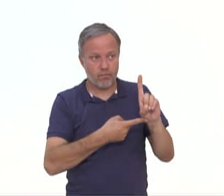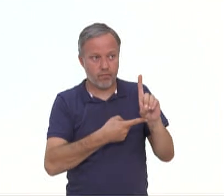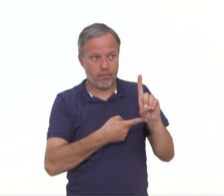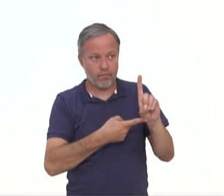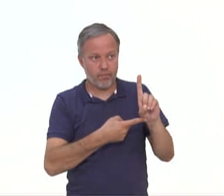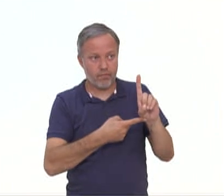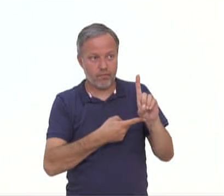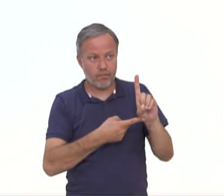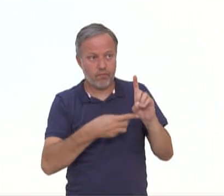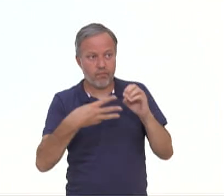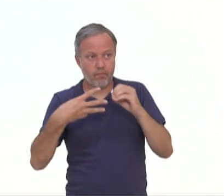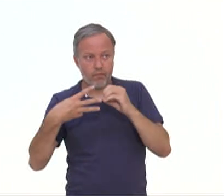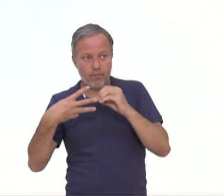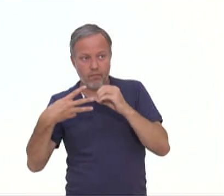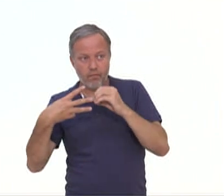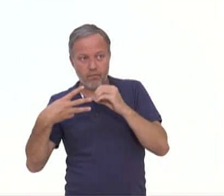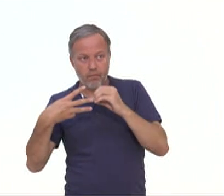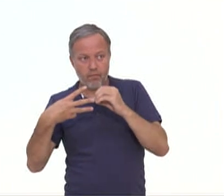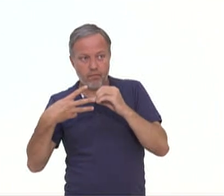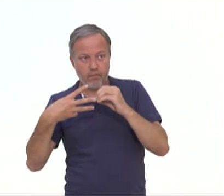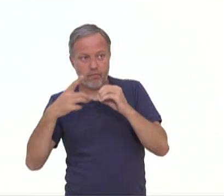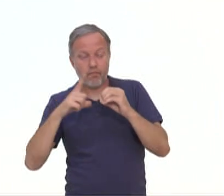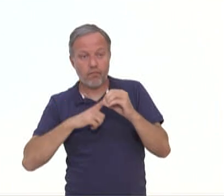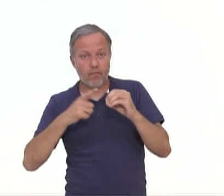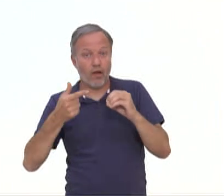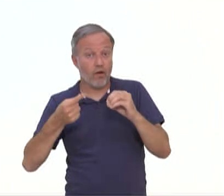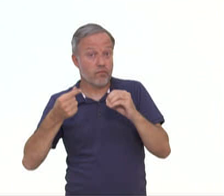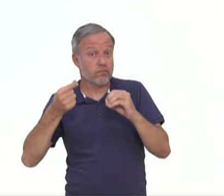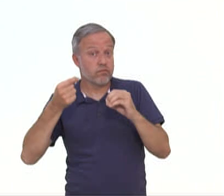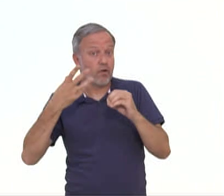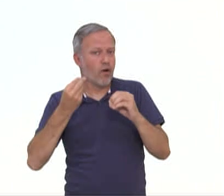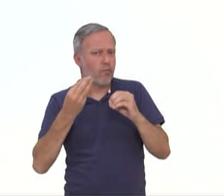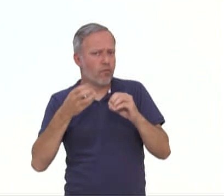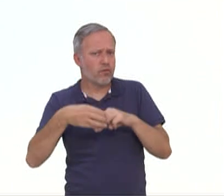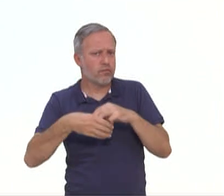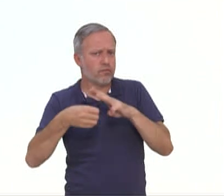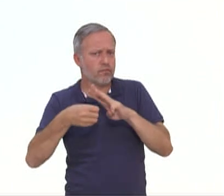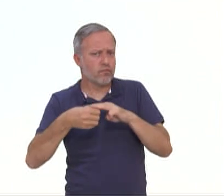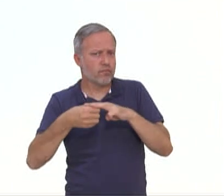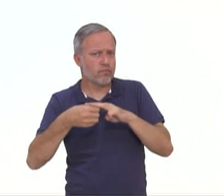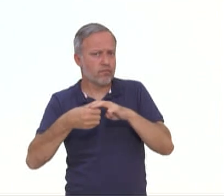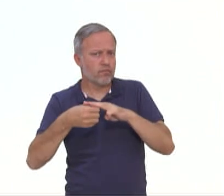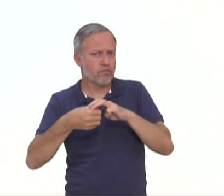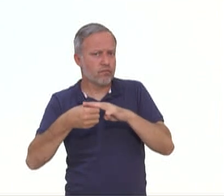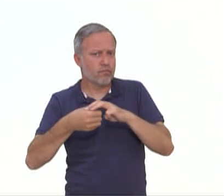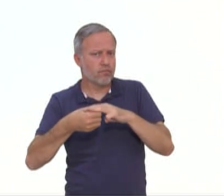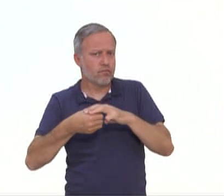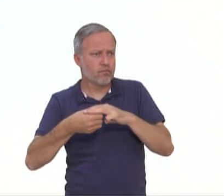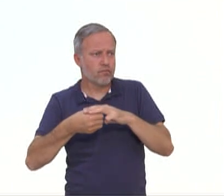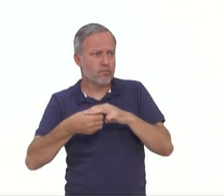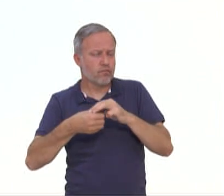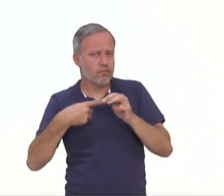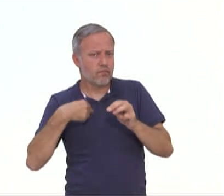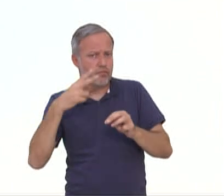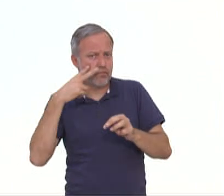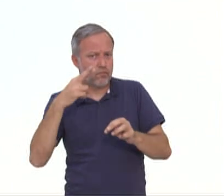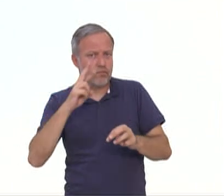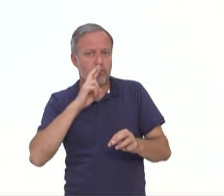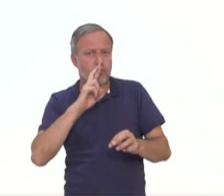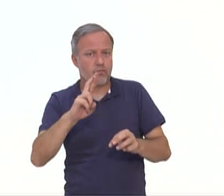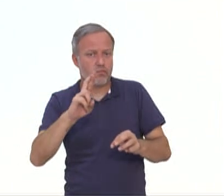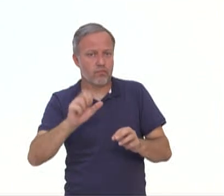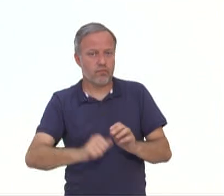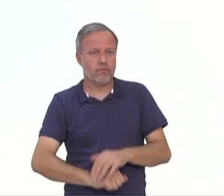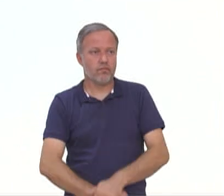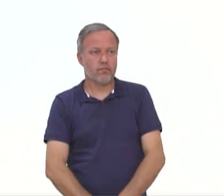letra D. A célula procarionte é rica em mitocôndrias. Anota, responde e a gente já